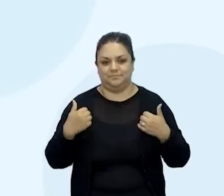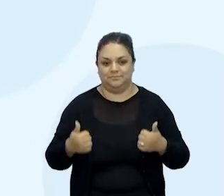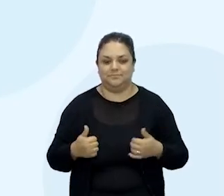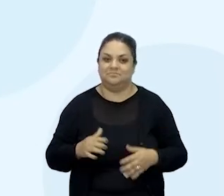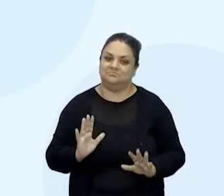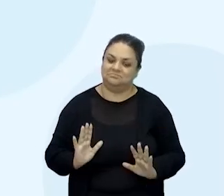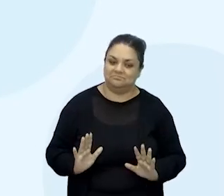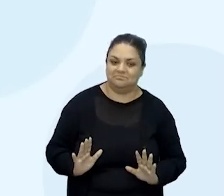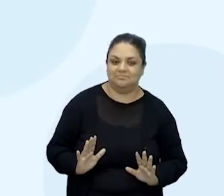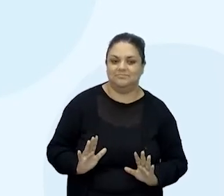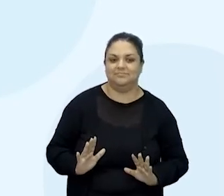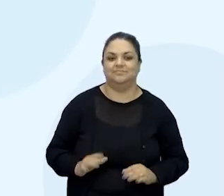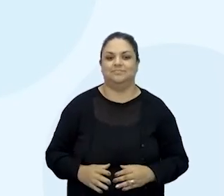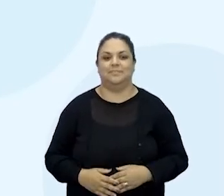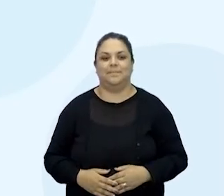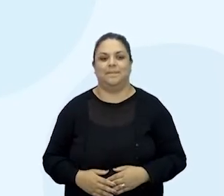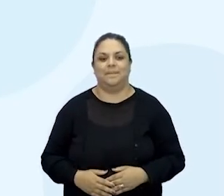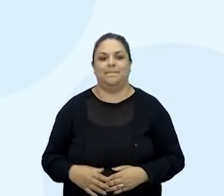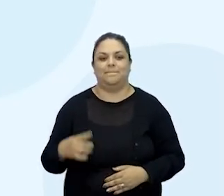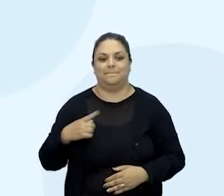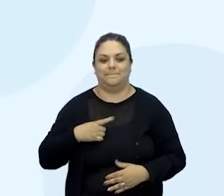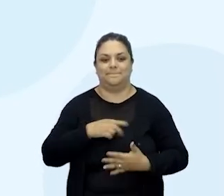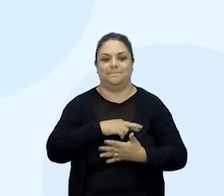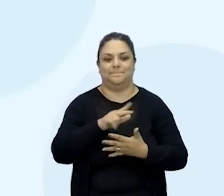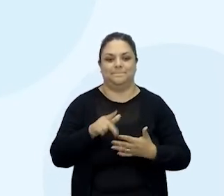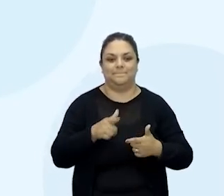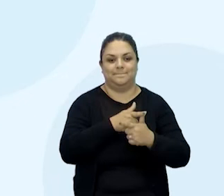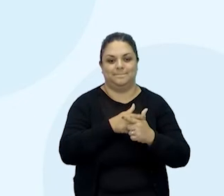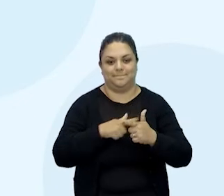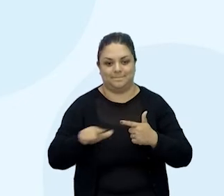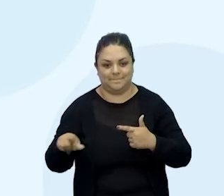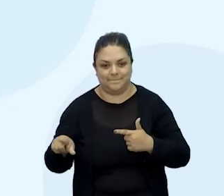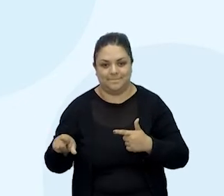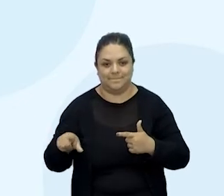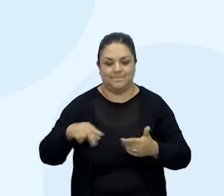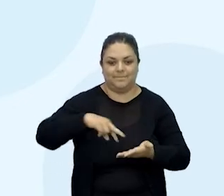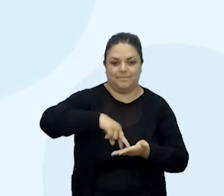de vocês, tem que é uma série de divisões traçadas por um